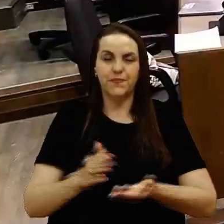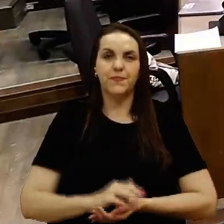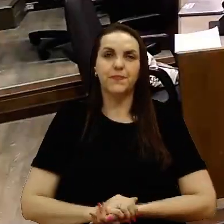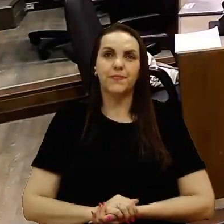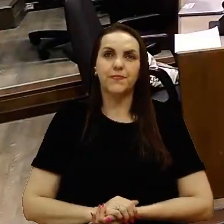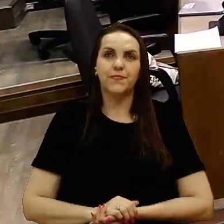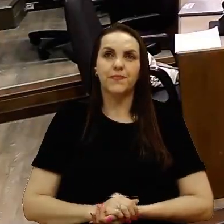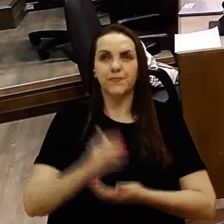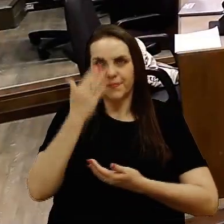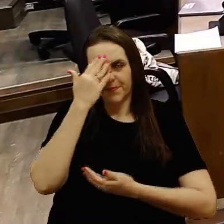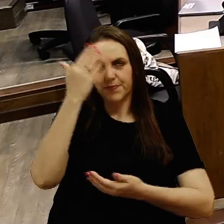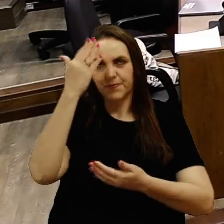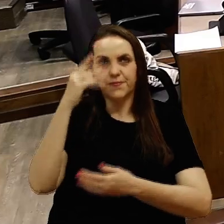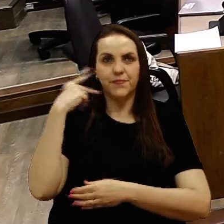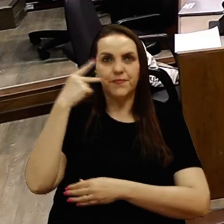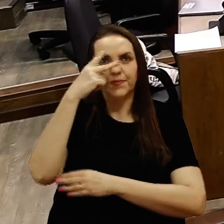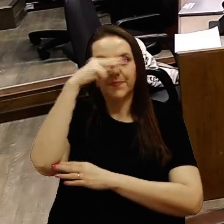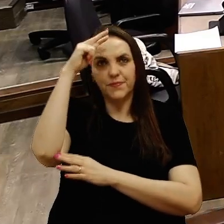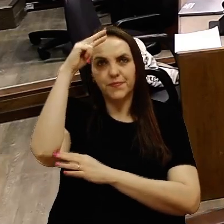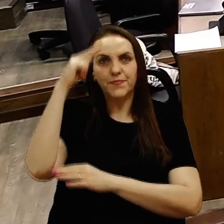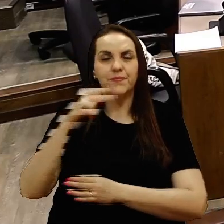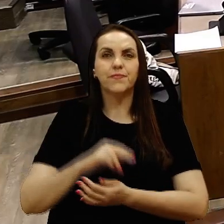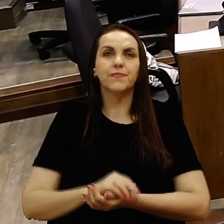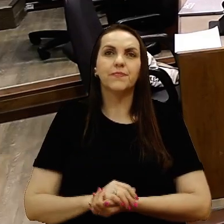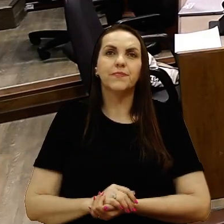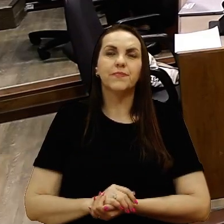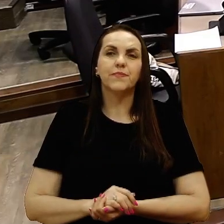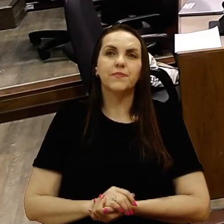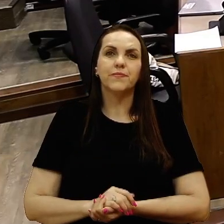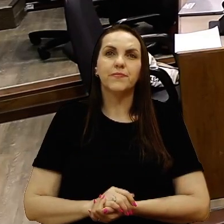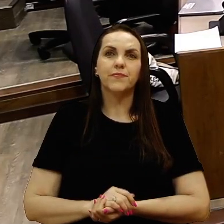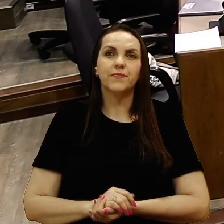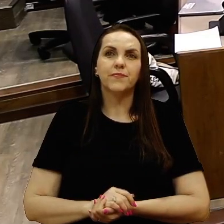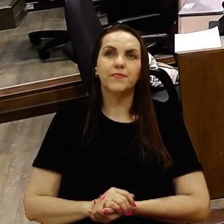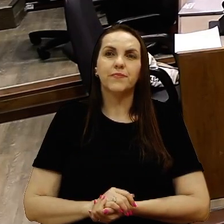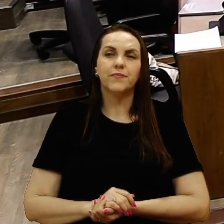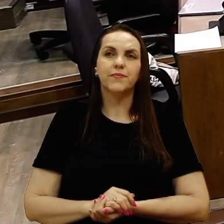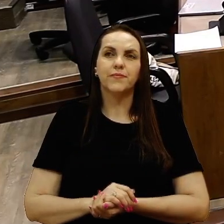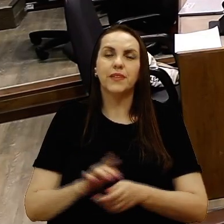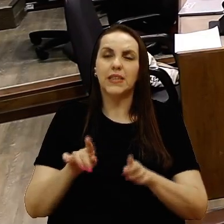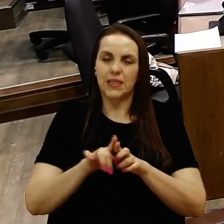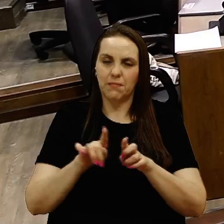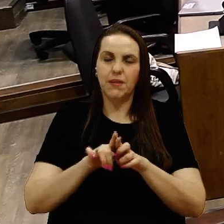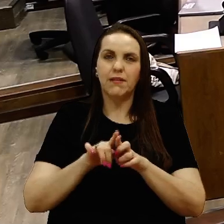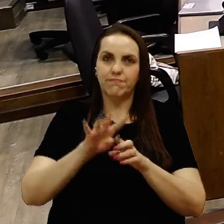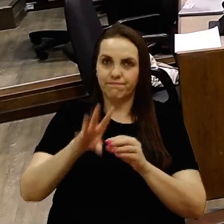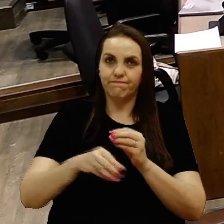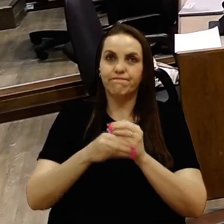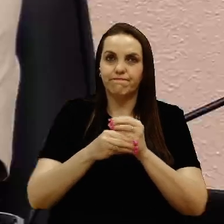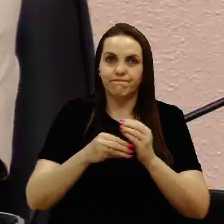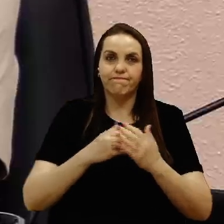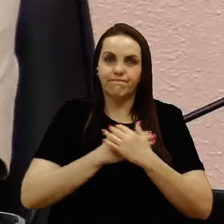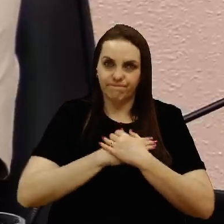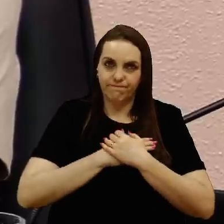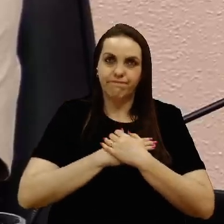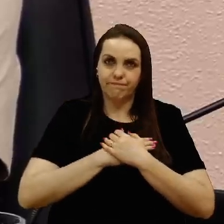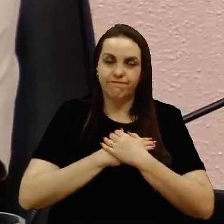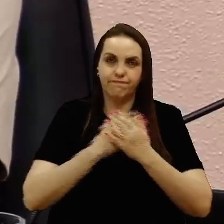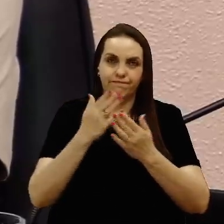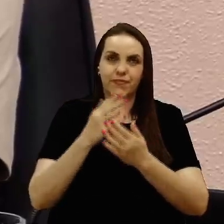Obrigado, vereador Edson da Rosa. Me somo à solidariedade do senhor, a Flores da